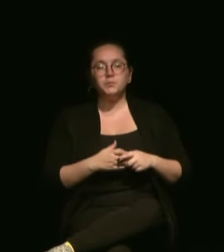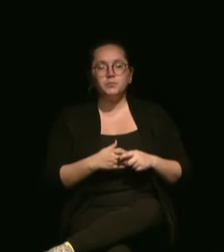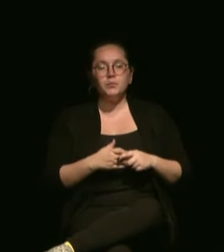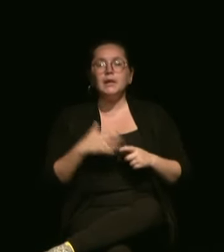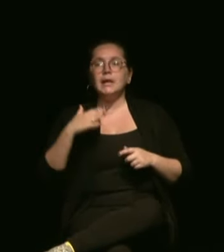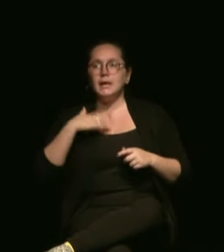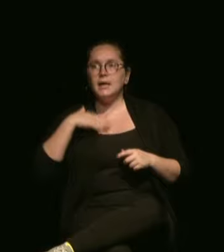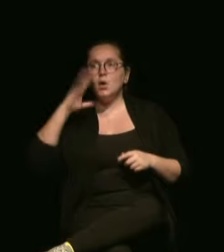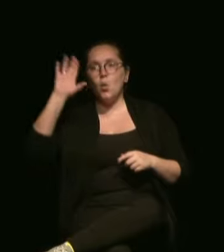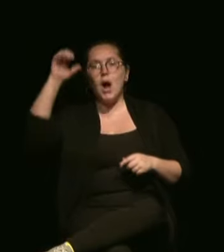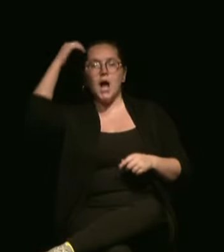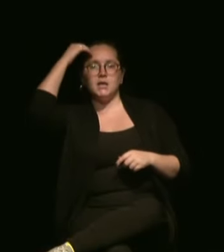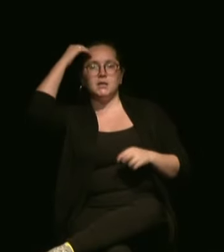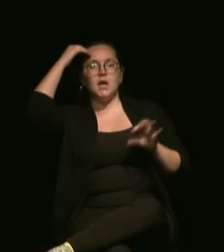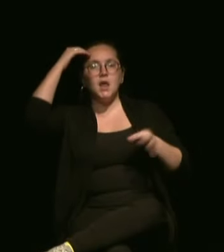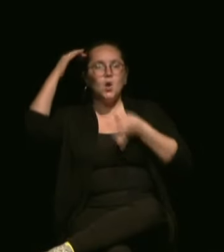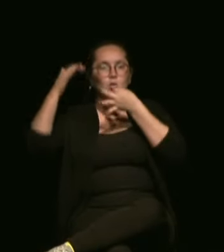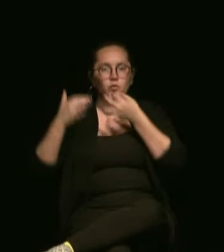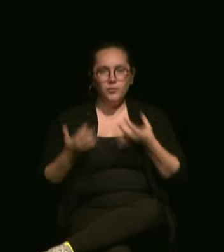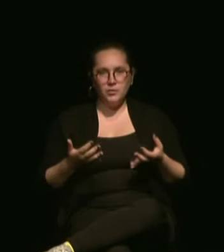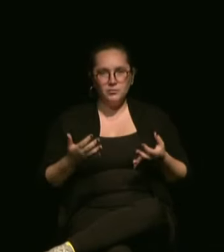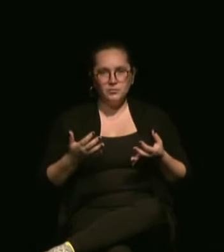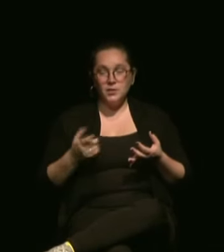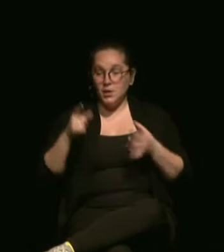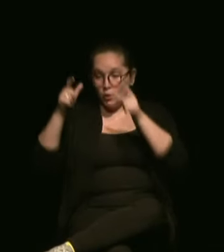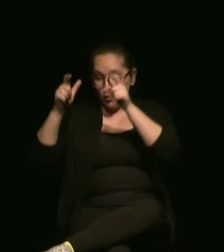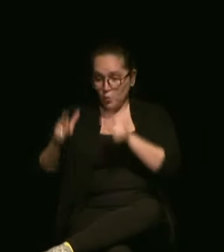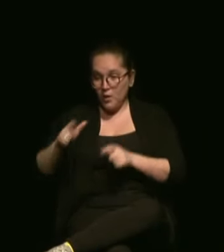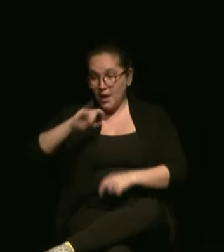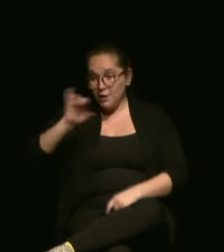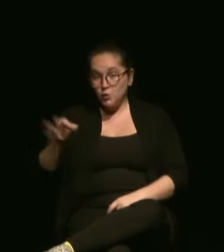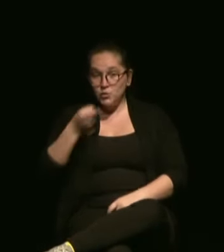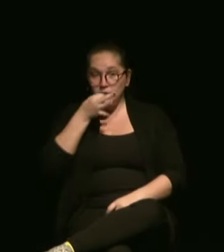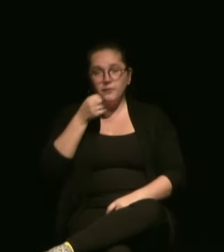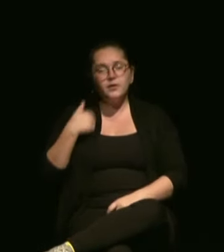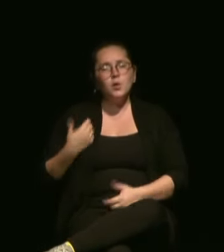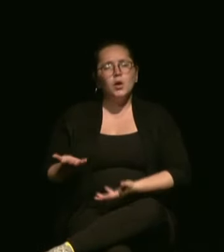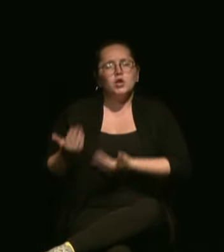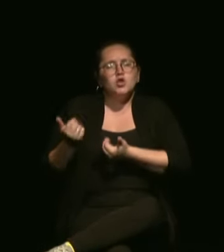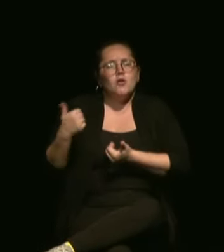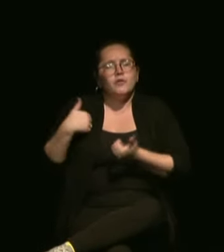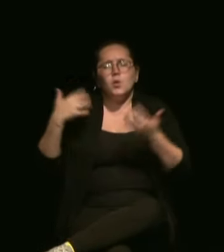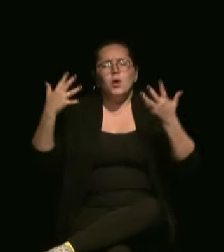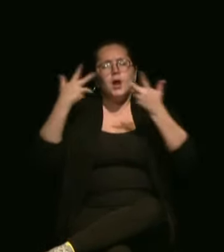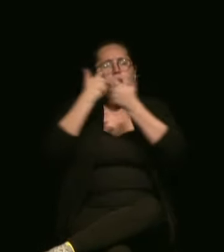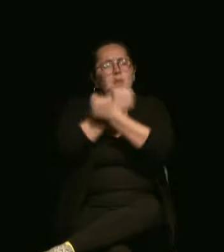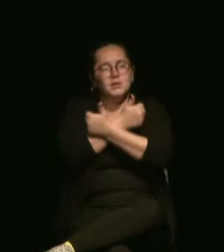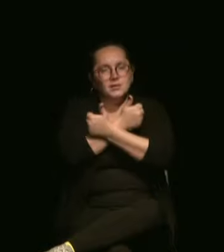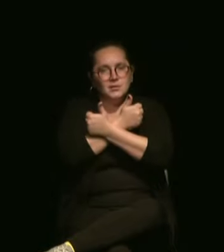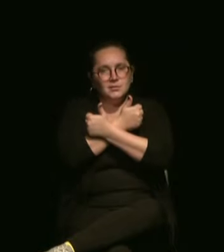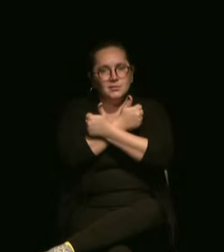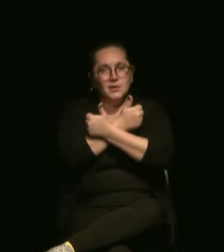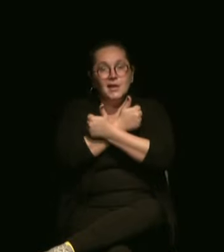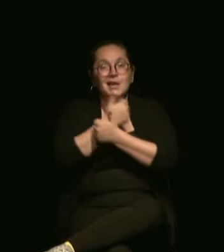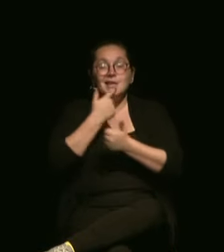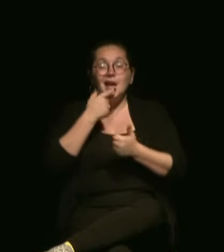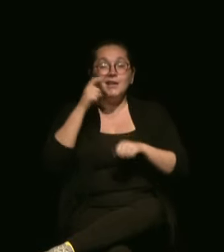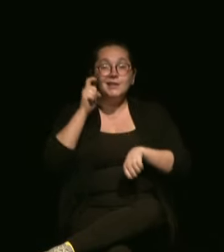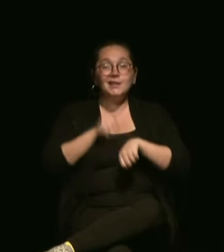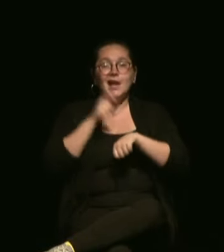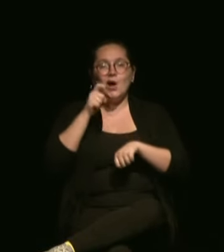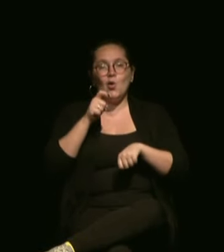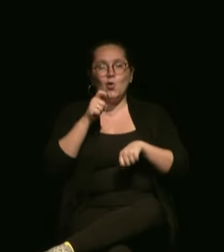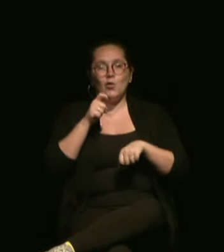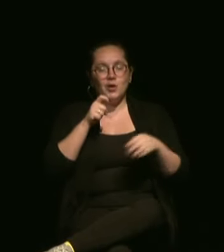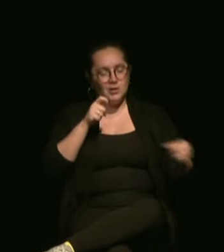fui rainha da uva em Jundiaí, quando eu era moça e eu era linda, e aí, bumba, eu pego a foto